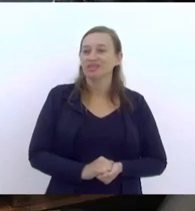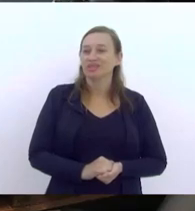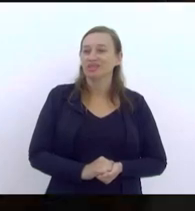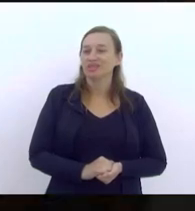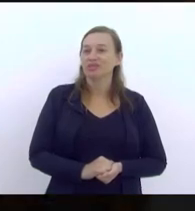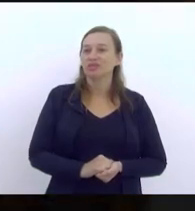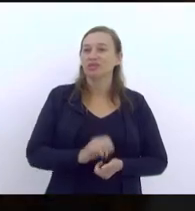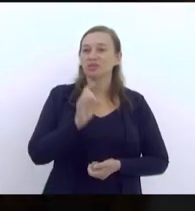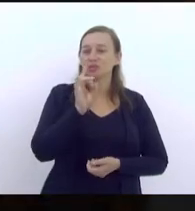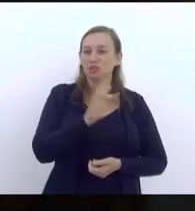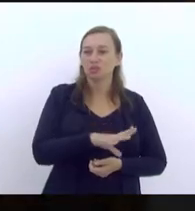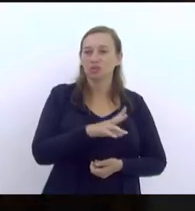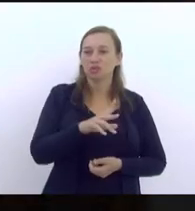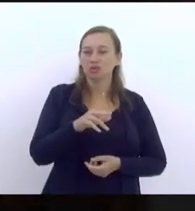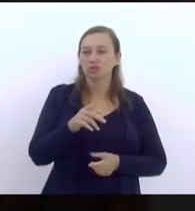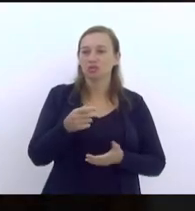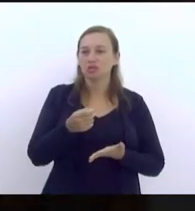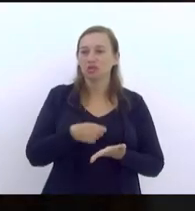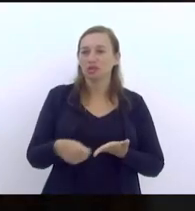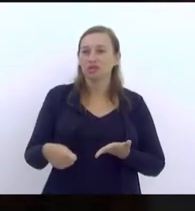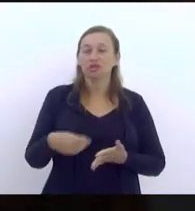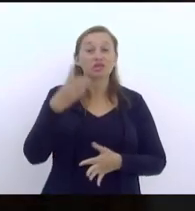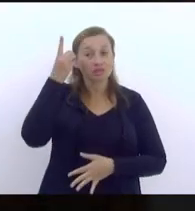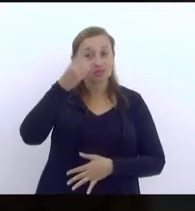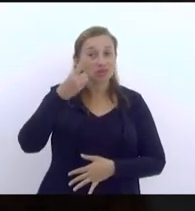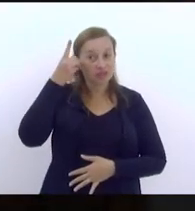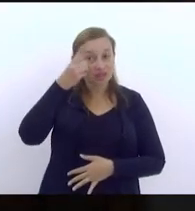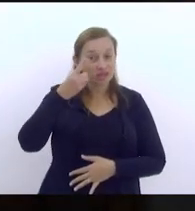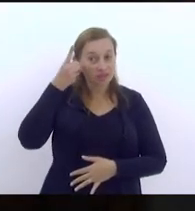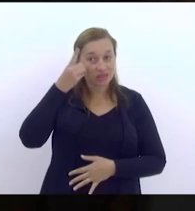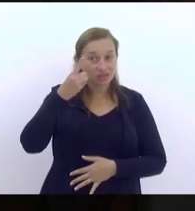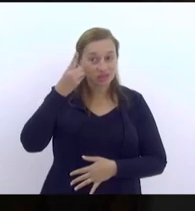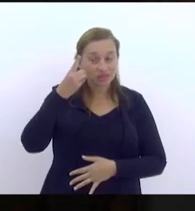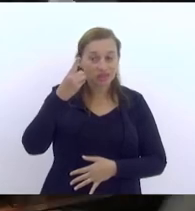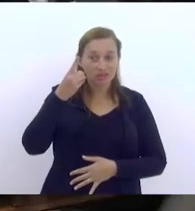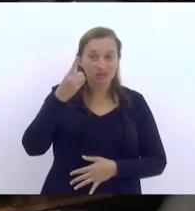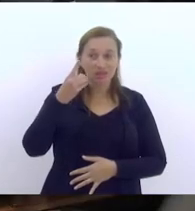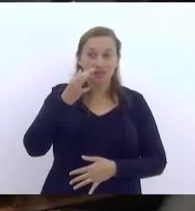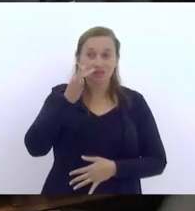Último orador inscrito, deputado. Tem quantos ainda?